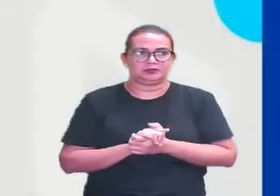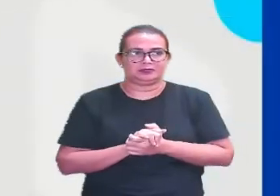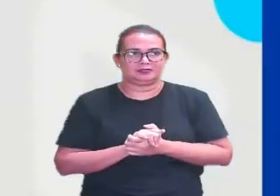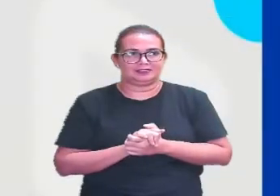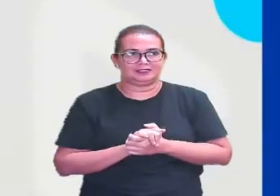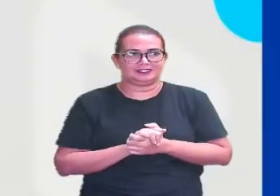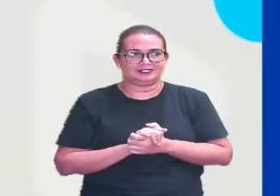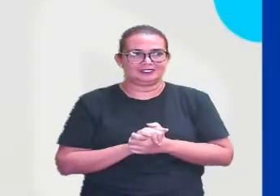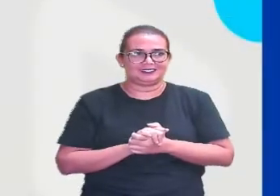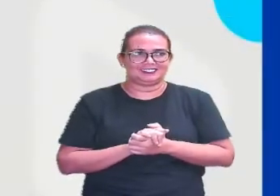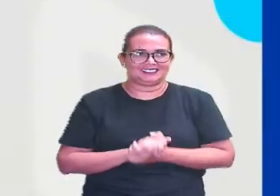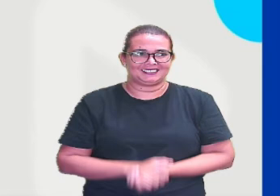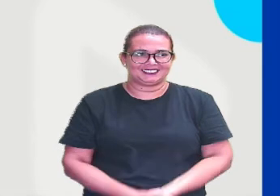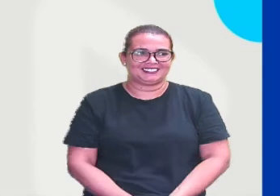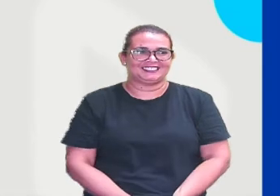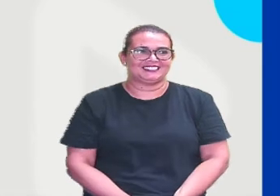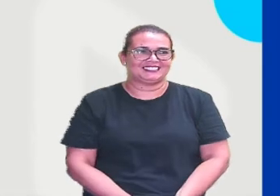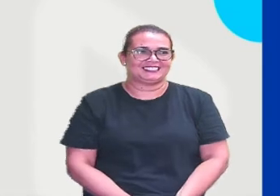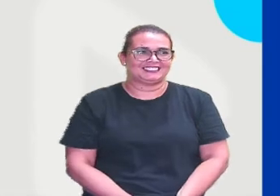Com